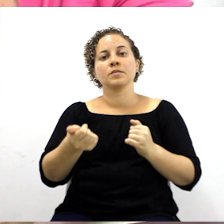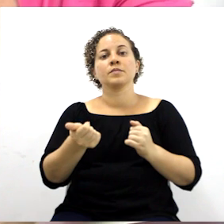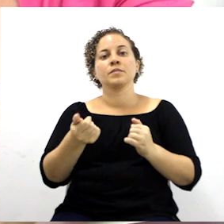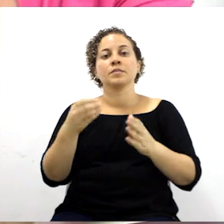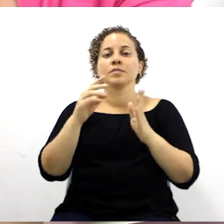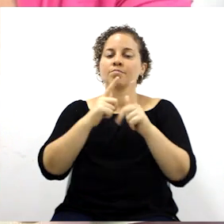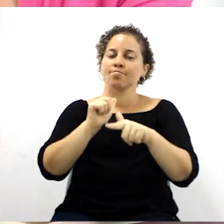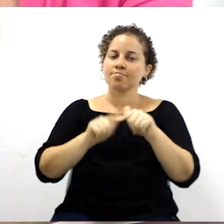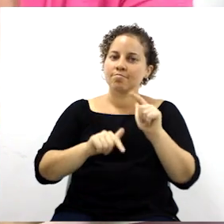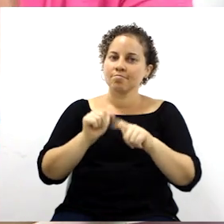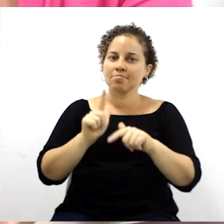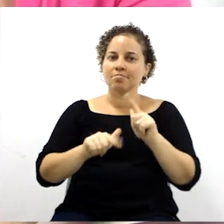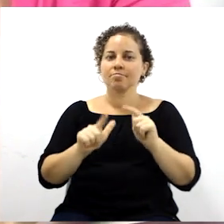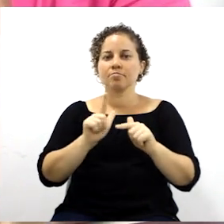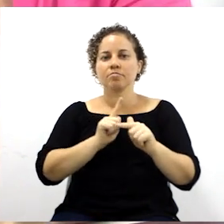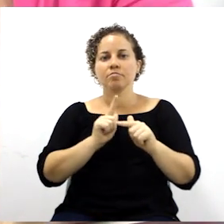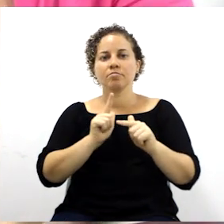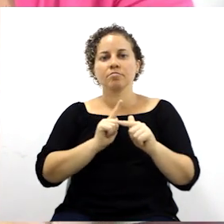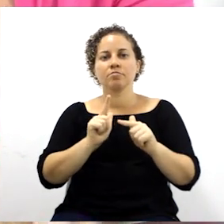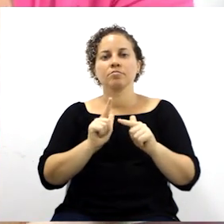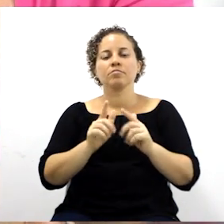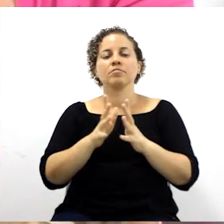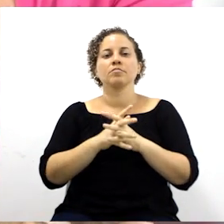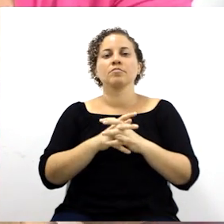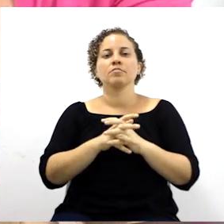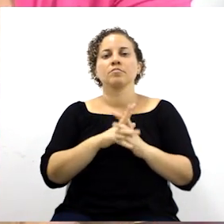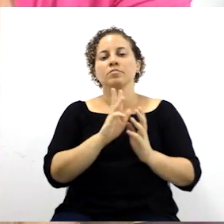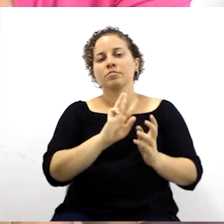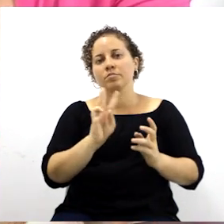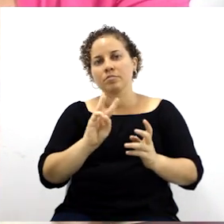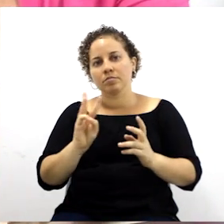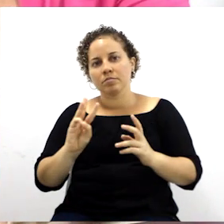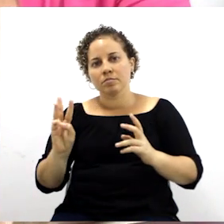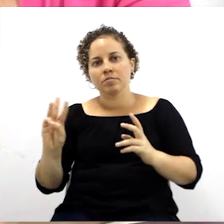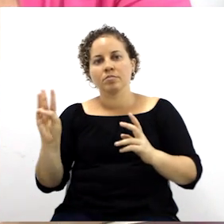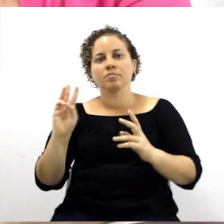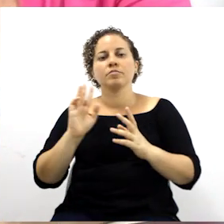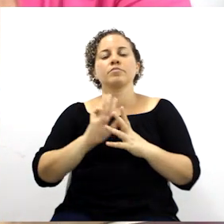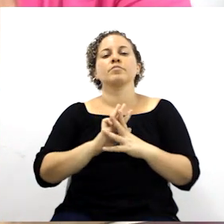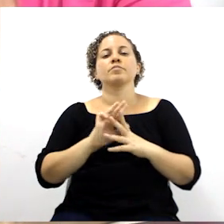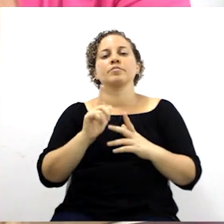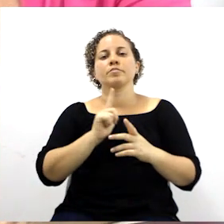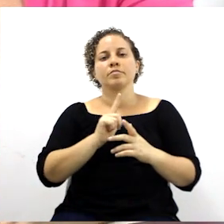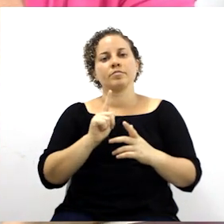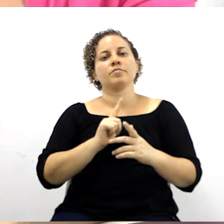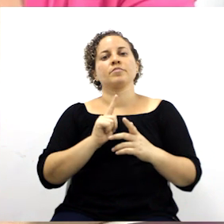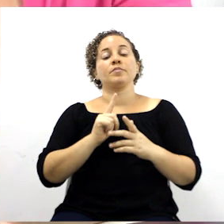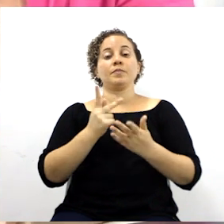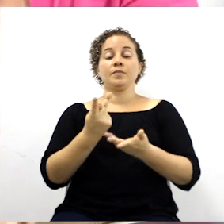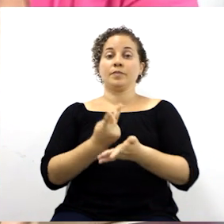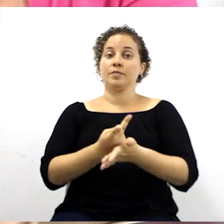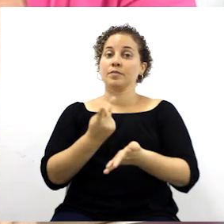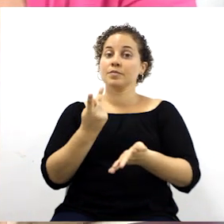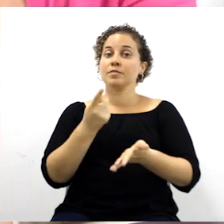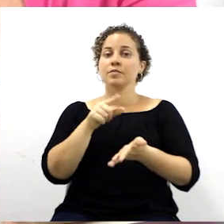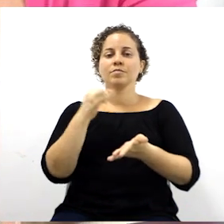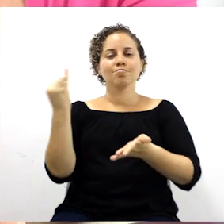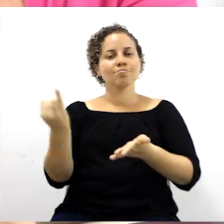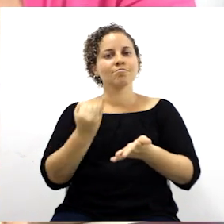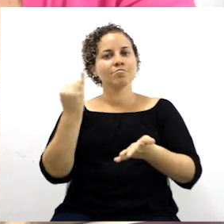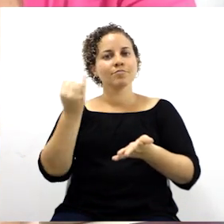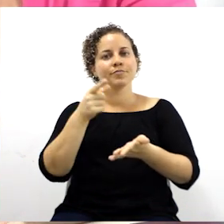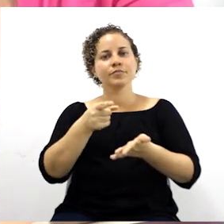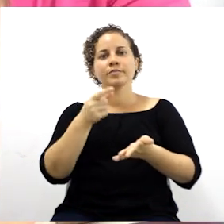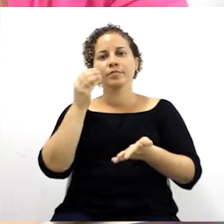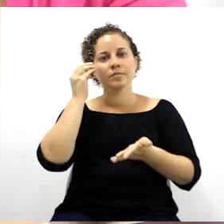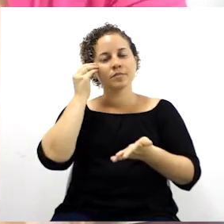material. Ou seja, as próprias homepages já dariam conta disso. Mas em alguns momentos é importante que você ainda